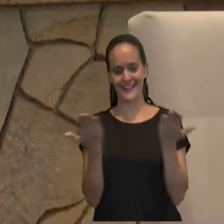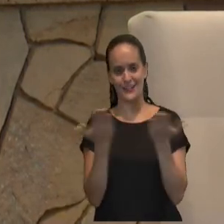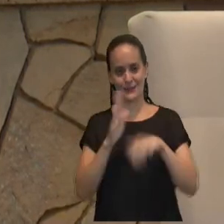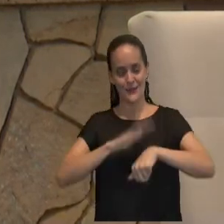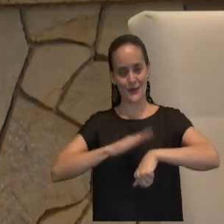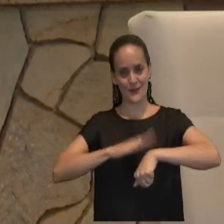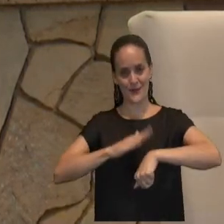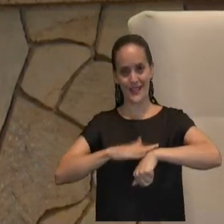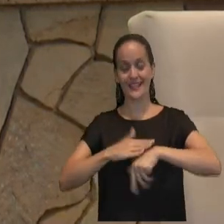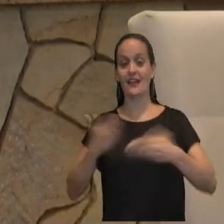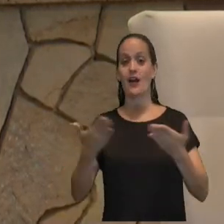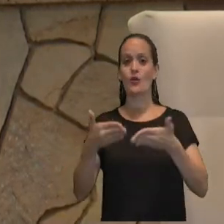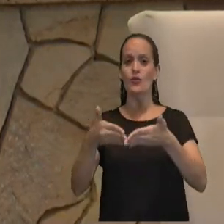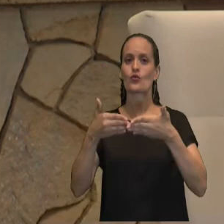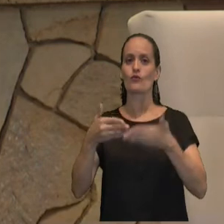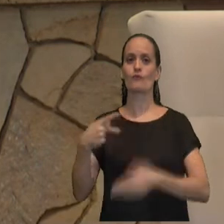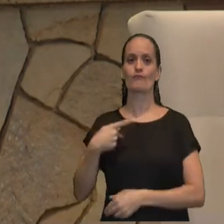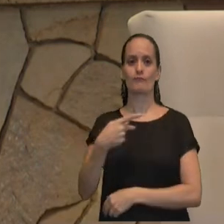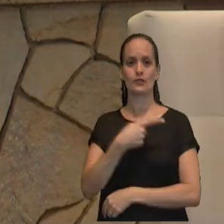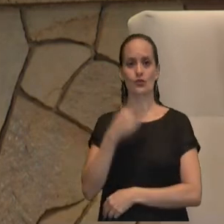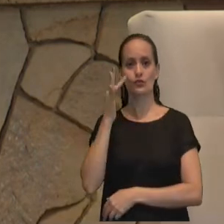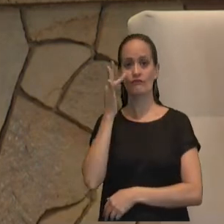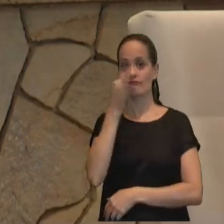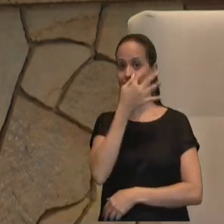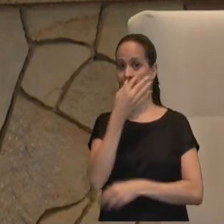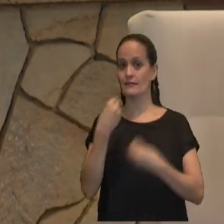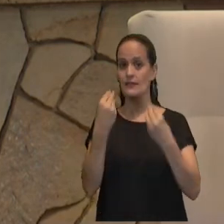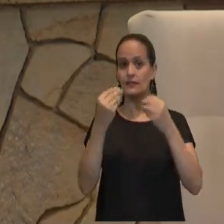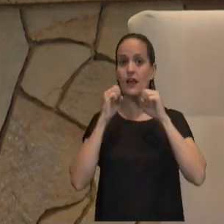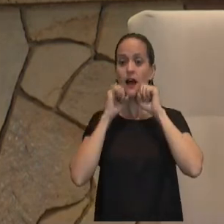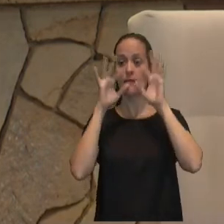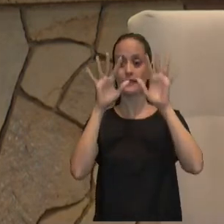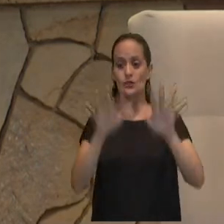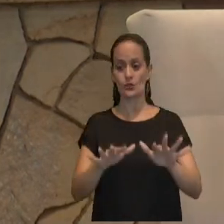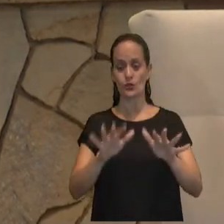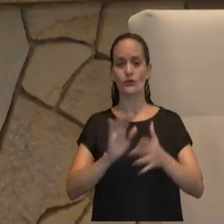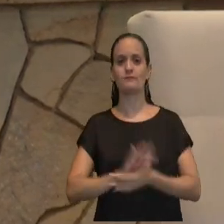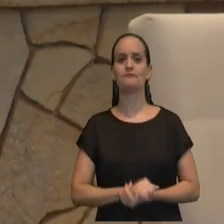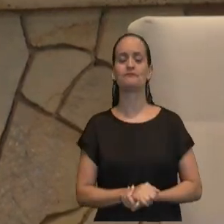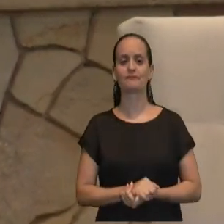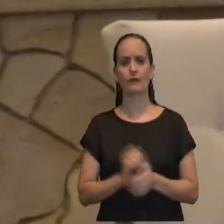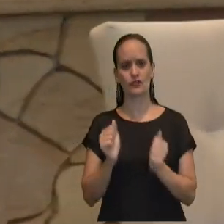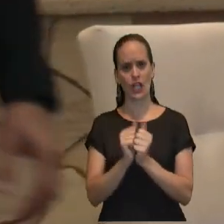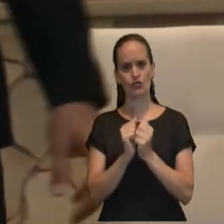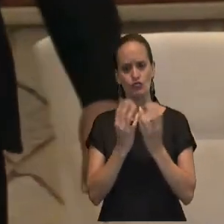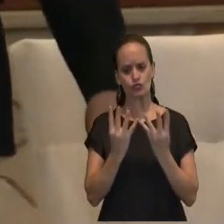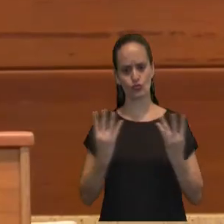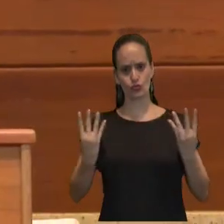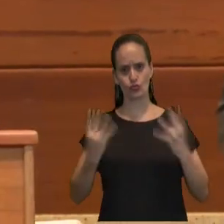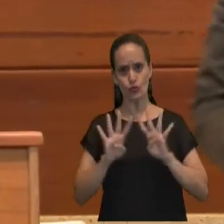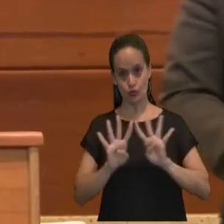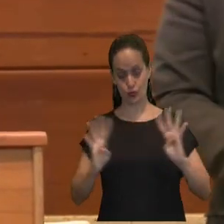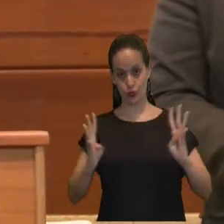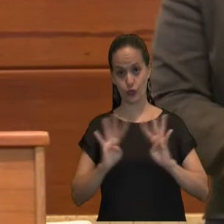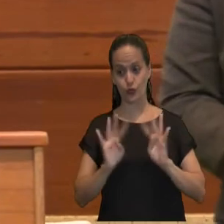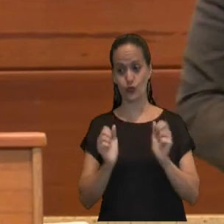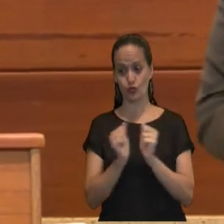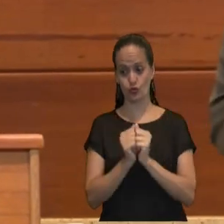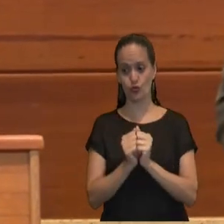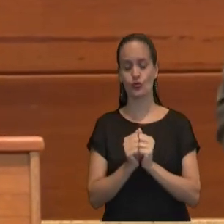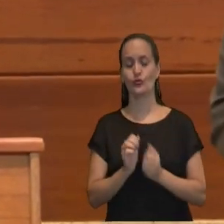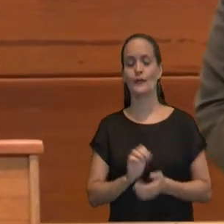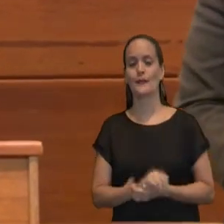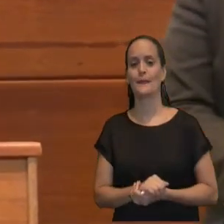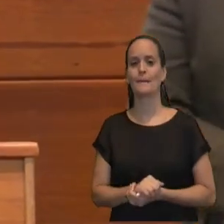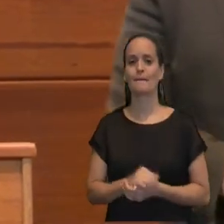orando, fazendo oração final, impetrando a bênção. Ministro ao lado dele, nosso irmão Max ao lado, para que todos nós possamos orar neste